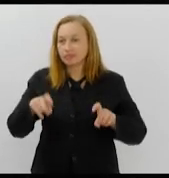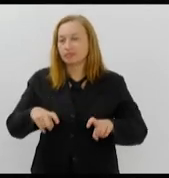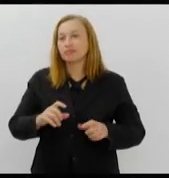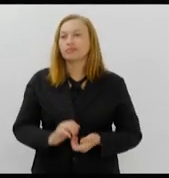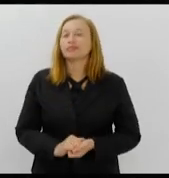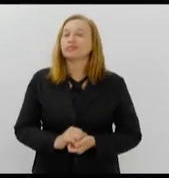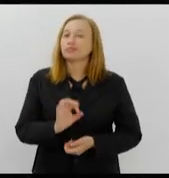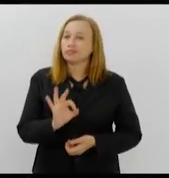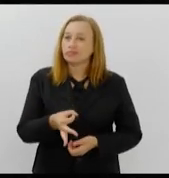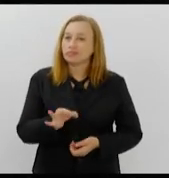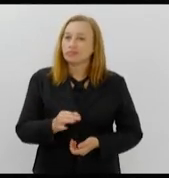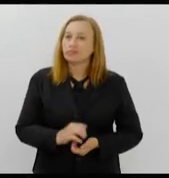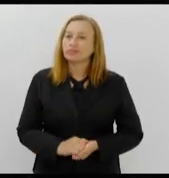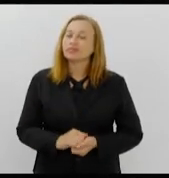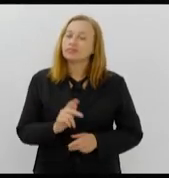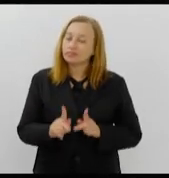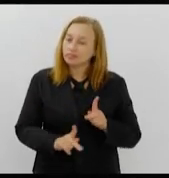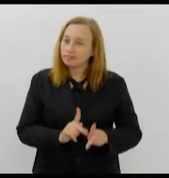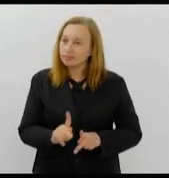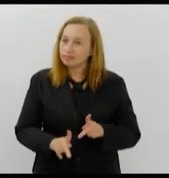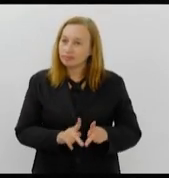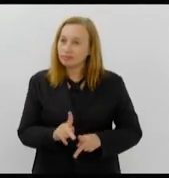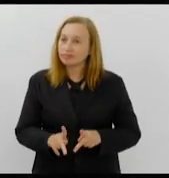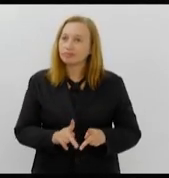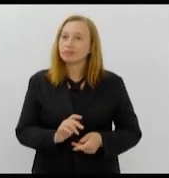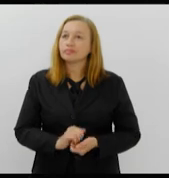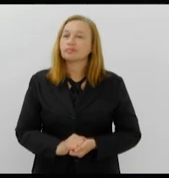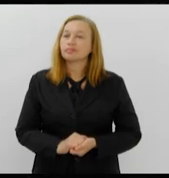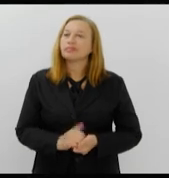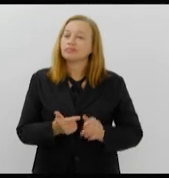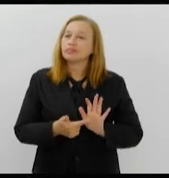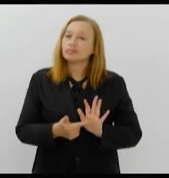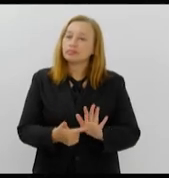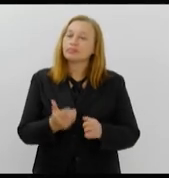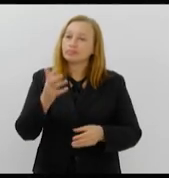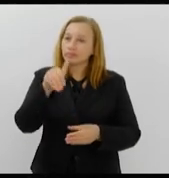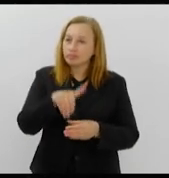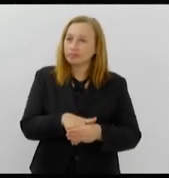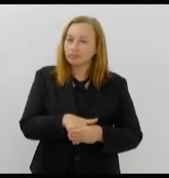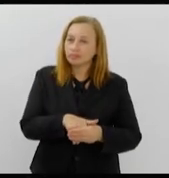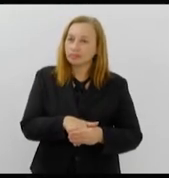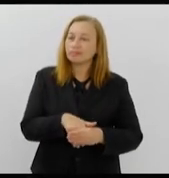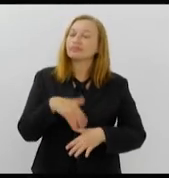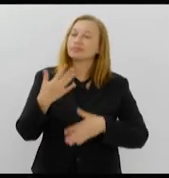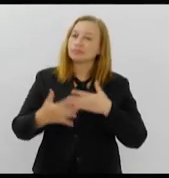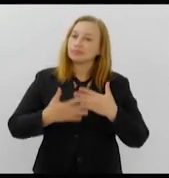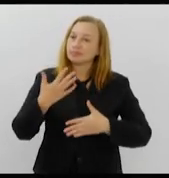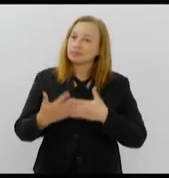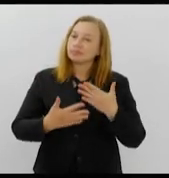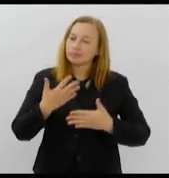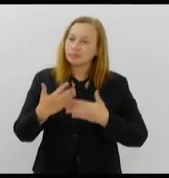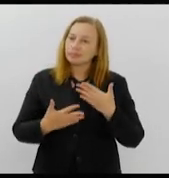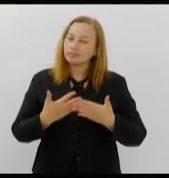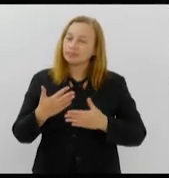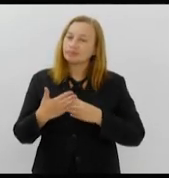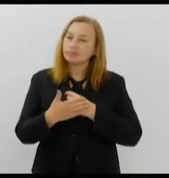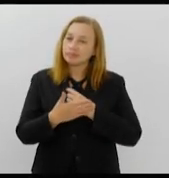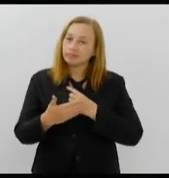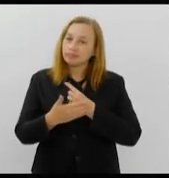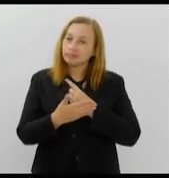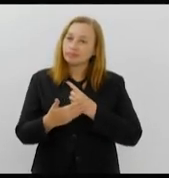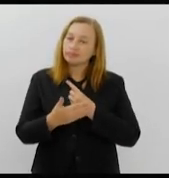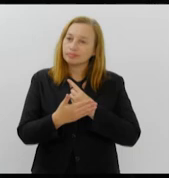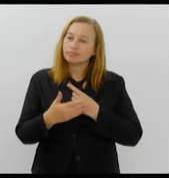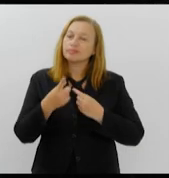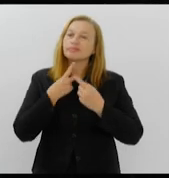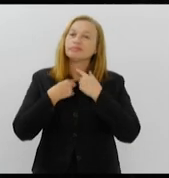Com certeza, o povo mostrou na urna a alegria, o carinho e